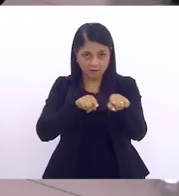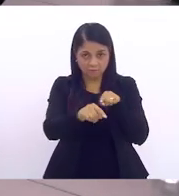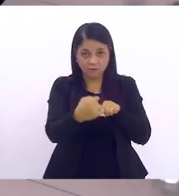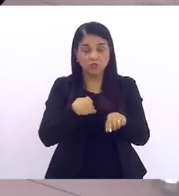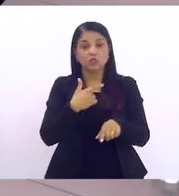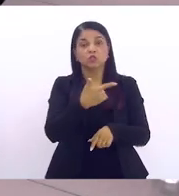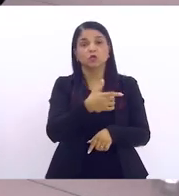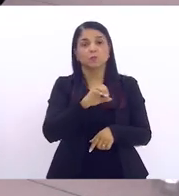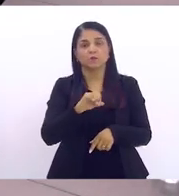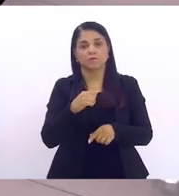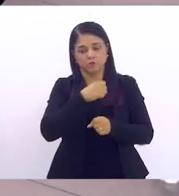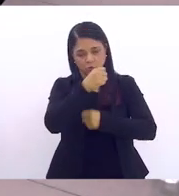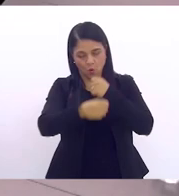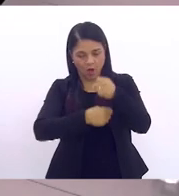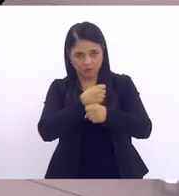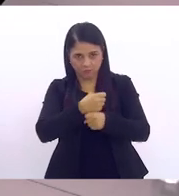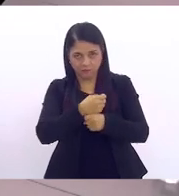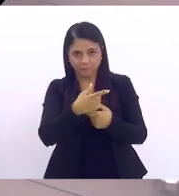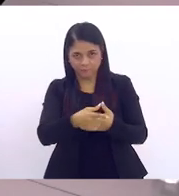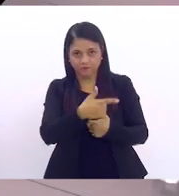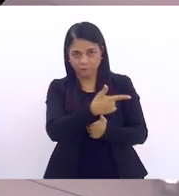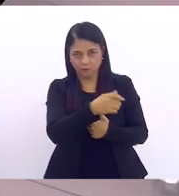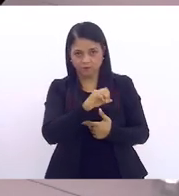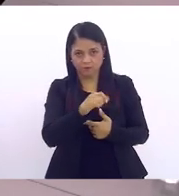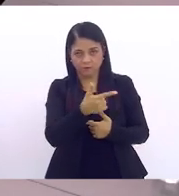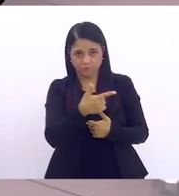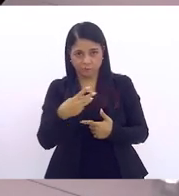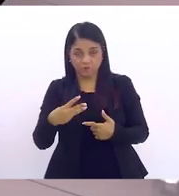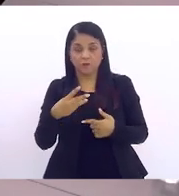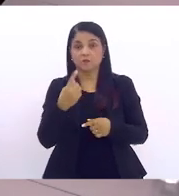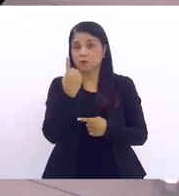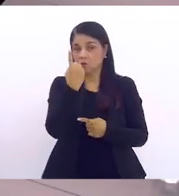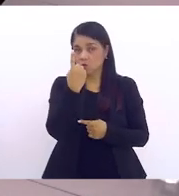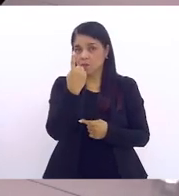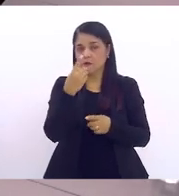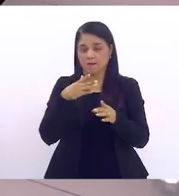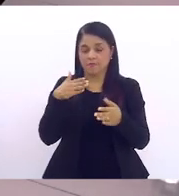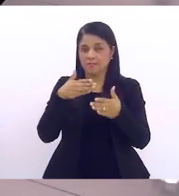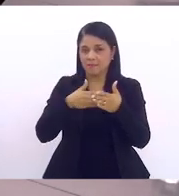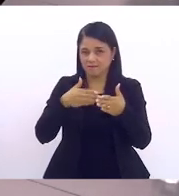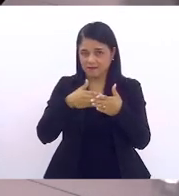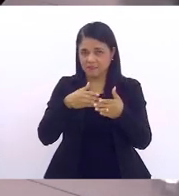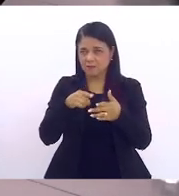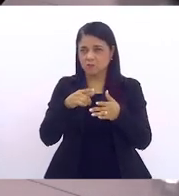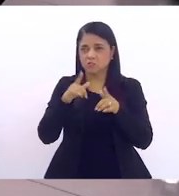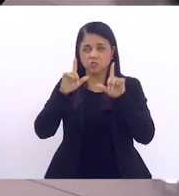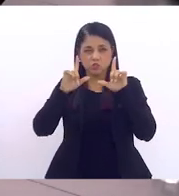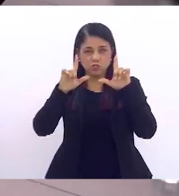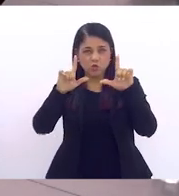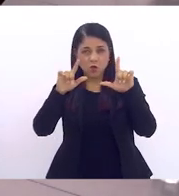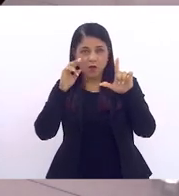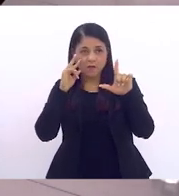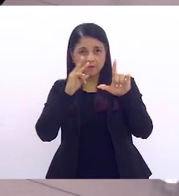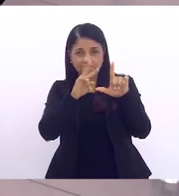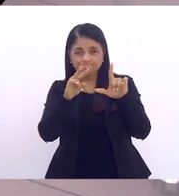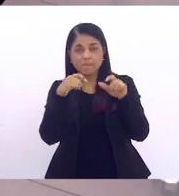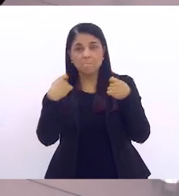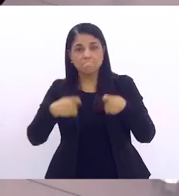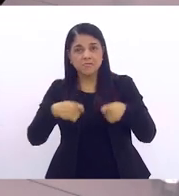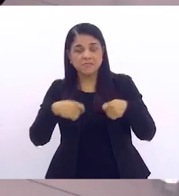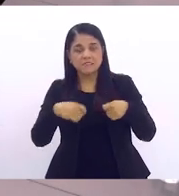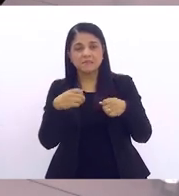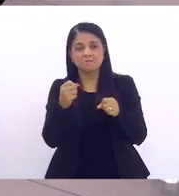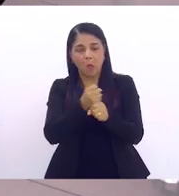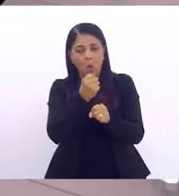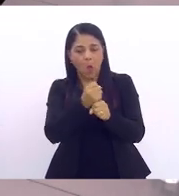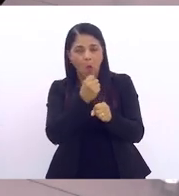para vocês o lado direito uma foto de uma apenas uma intervenção porque quando a gente olha ali a gente não imagina o quanto que a gente precisa mexer na estrutura